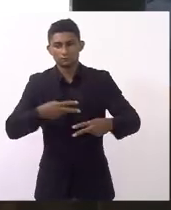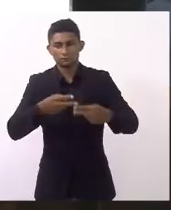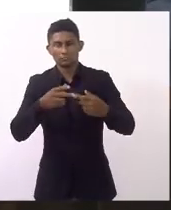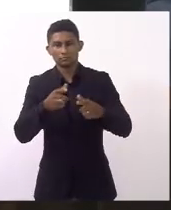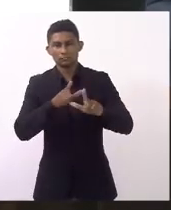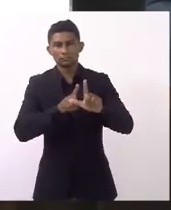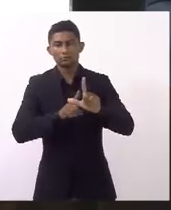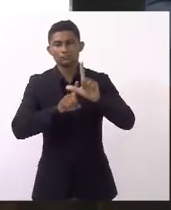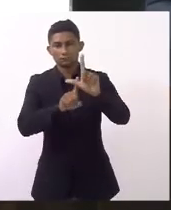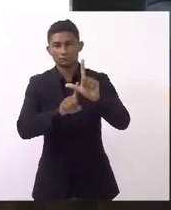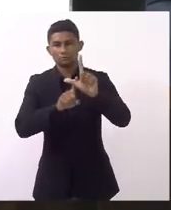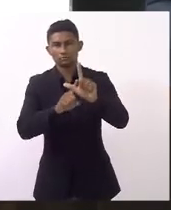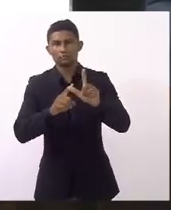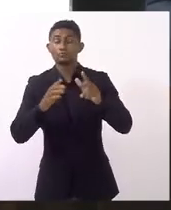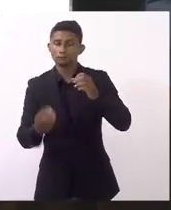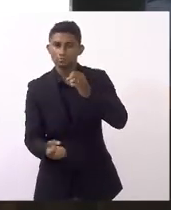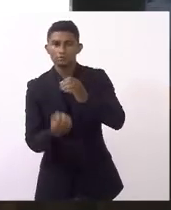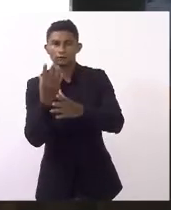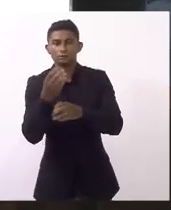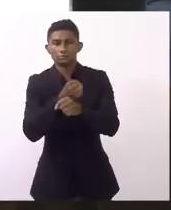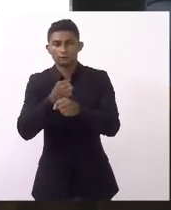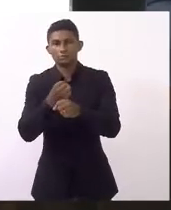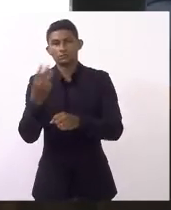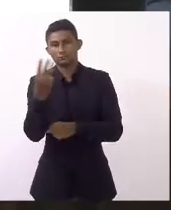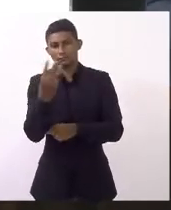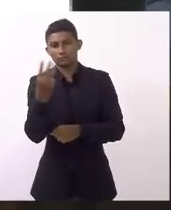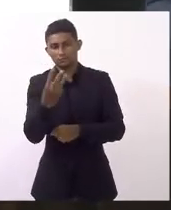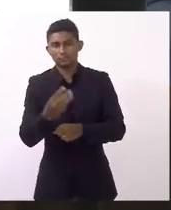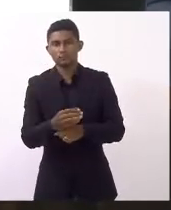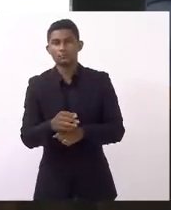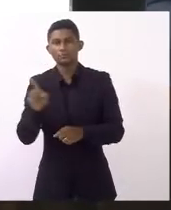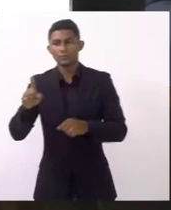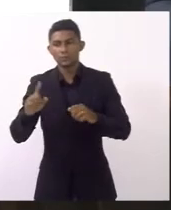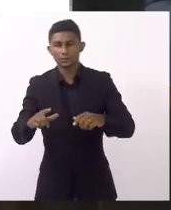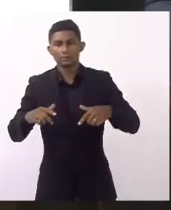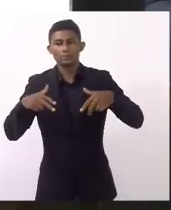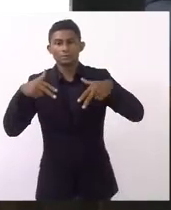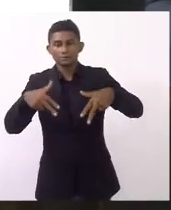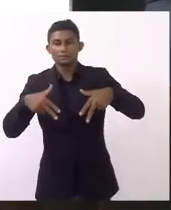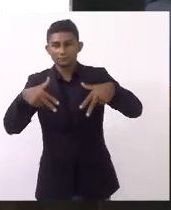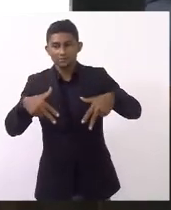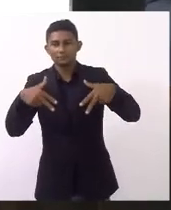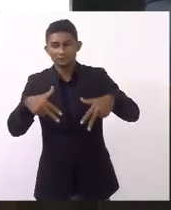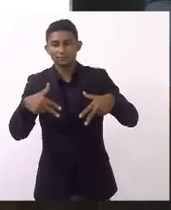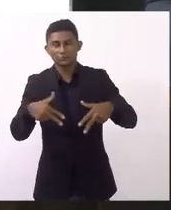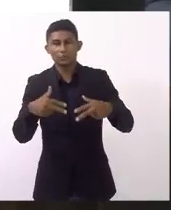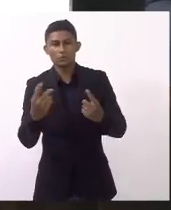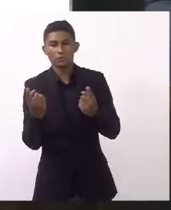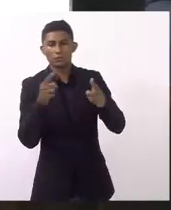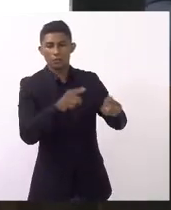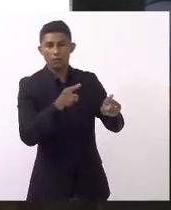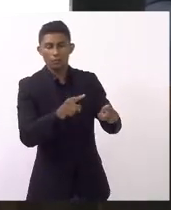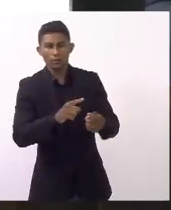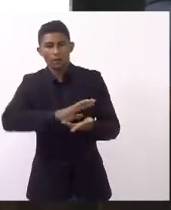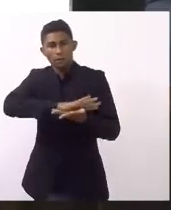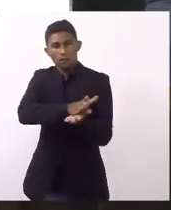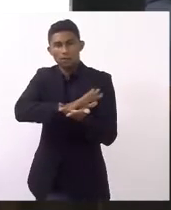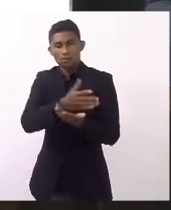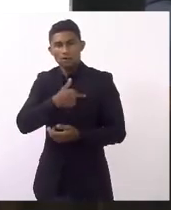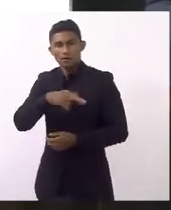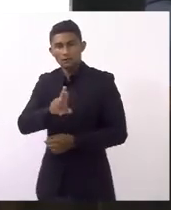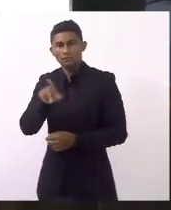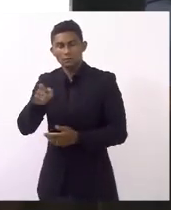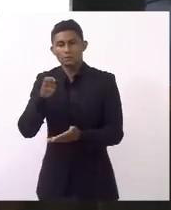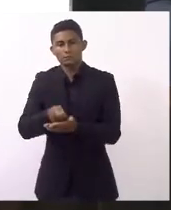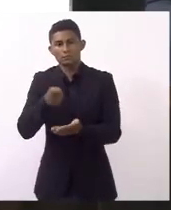fundada há 33 anos mãe Márcia é militante na luta contra a intolerância religiosa exigindo o respeito